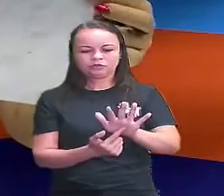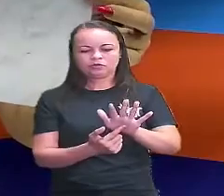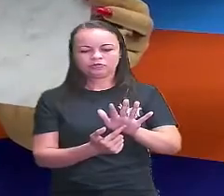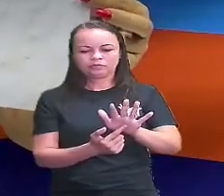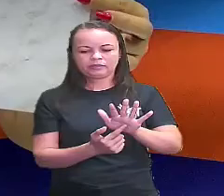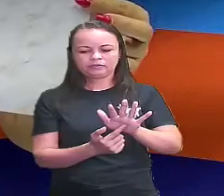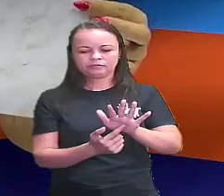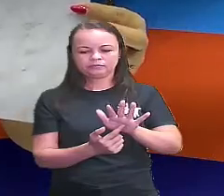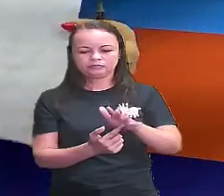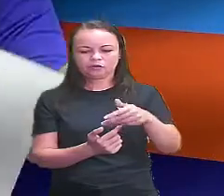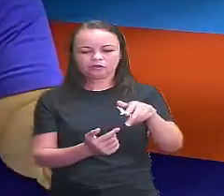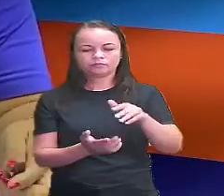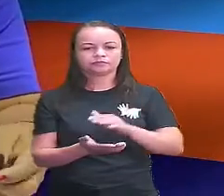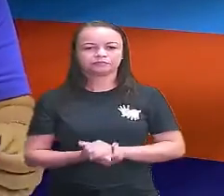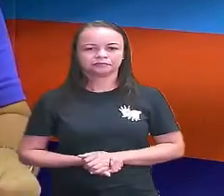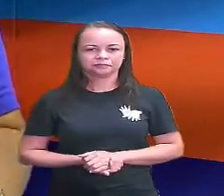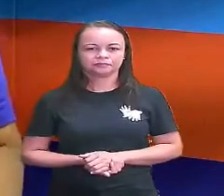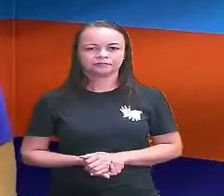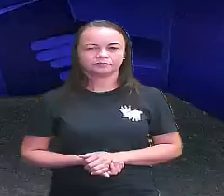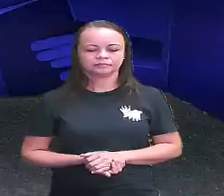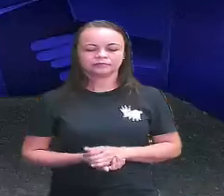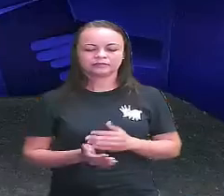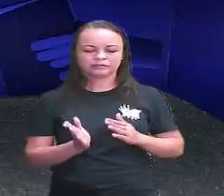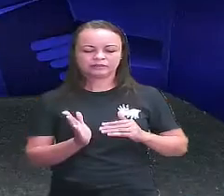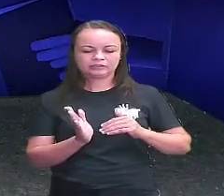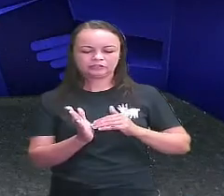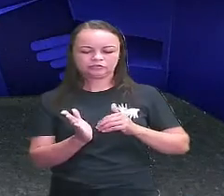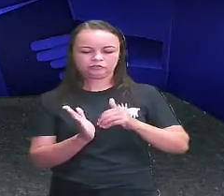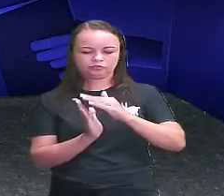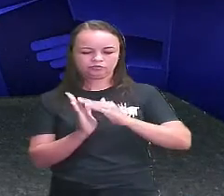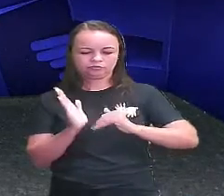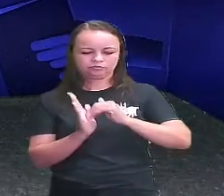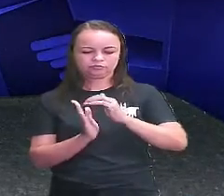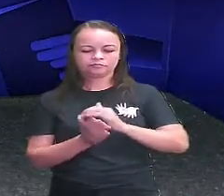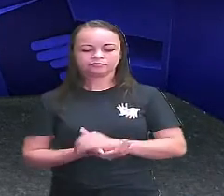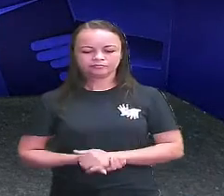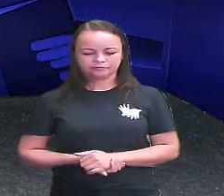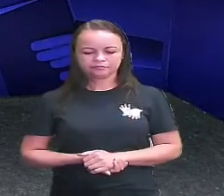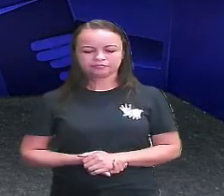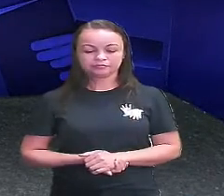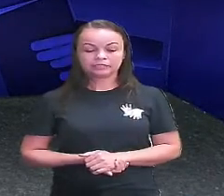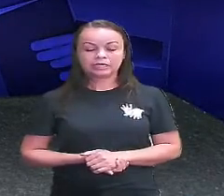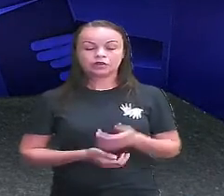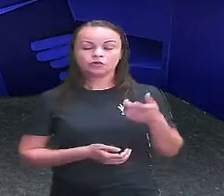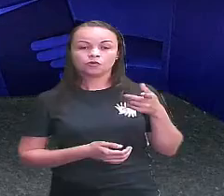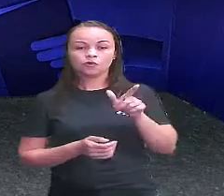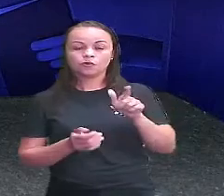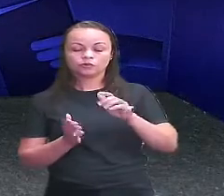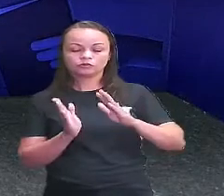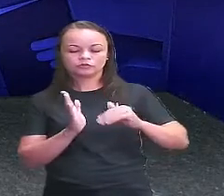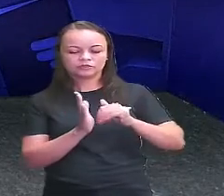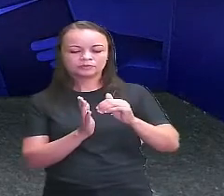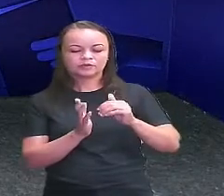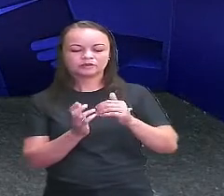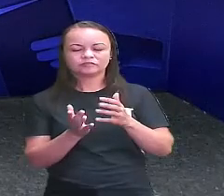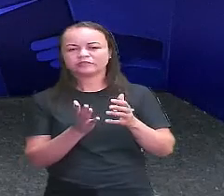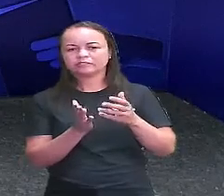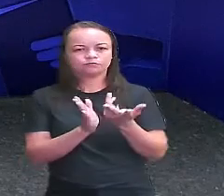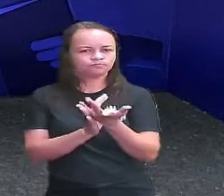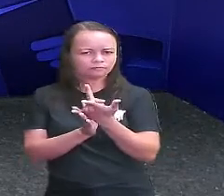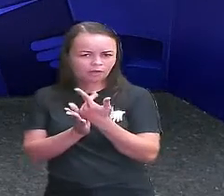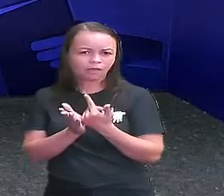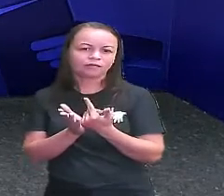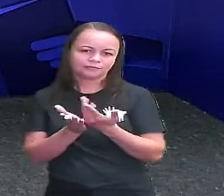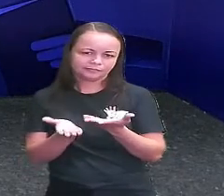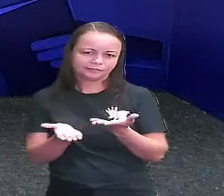ó. Fica assim, tá vendo? Passa sempre o giz de lado, tá, gente? E aí, com os outros, você pode fazer os